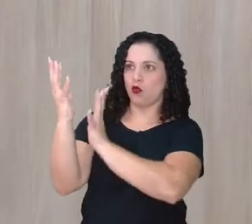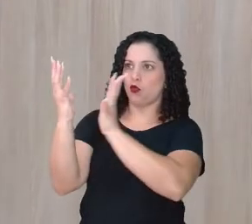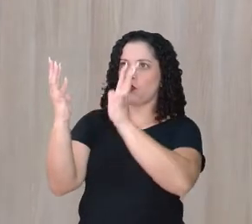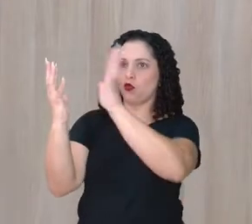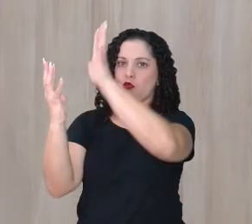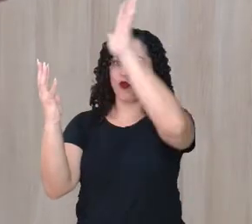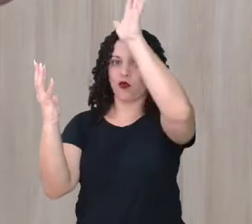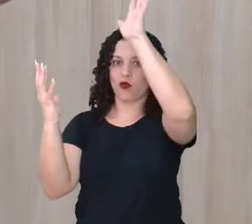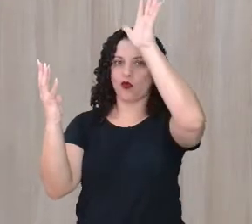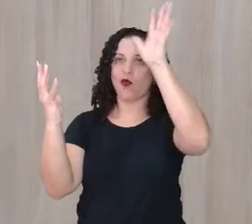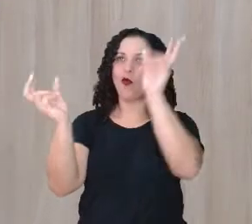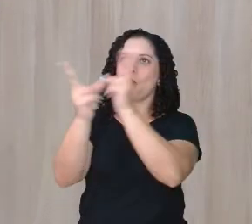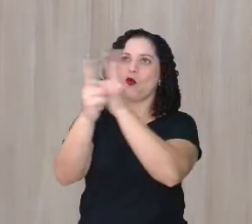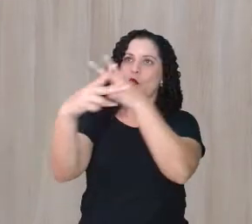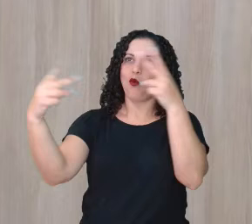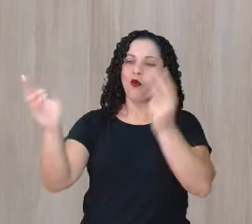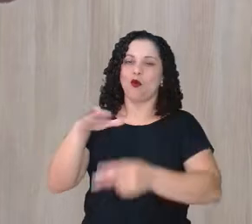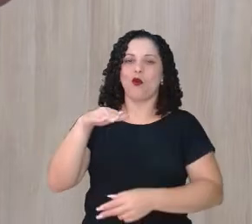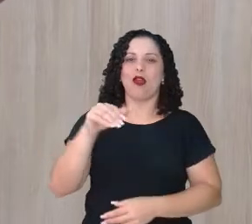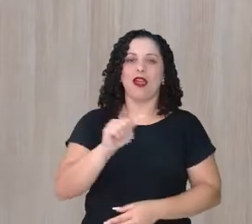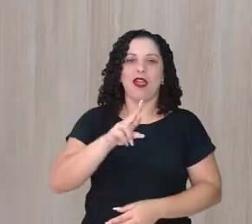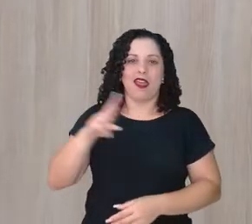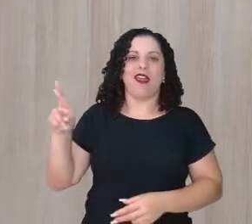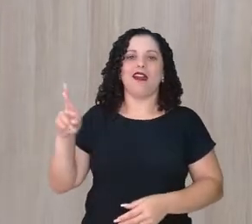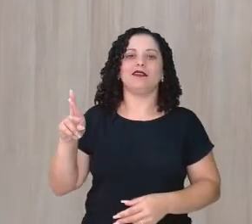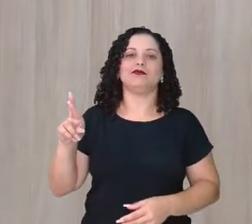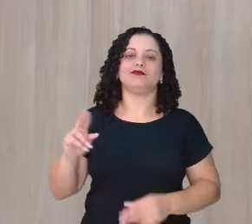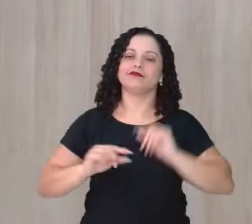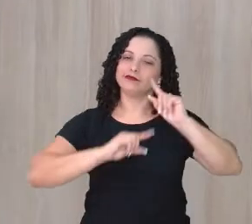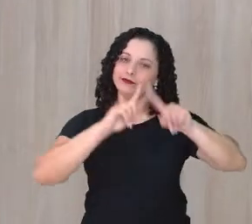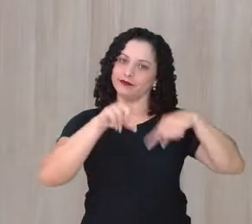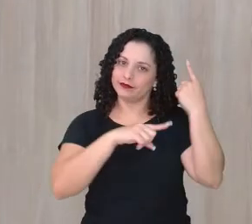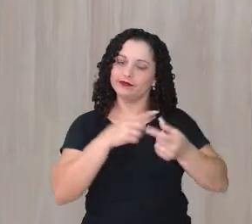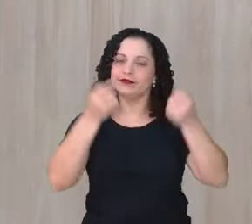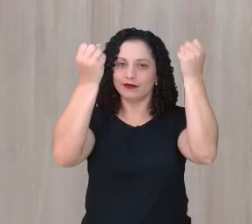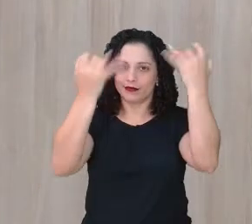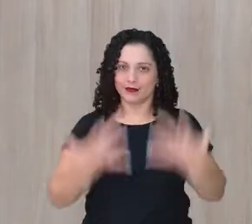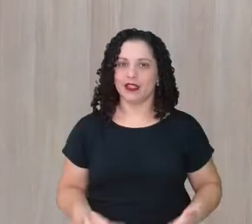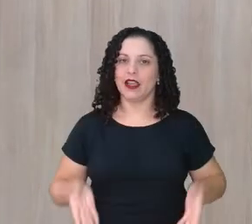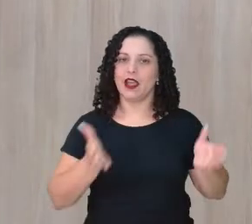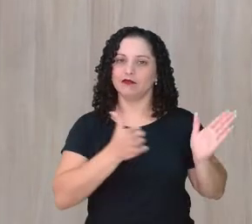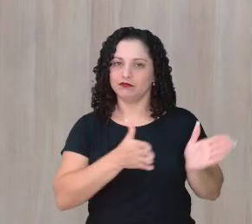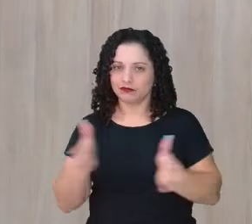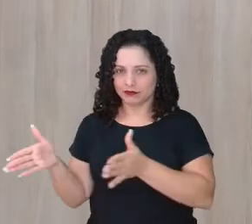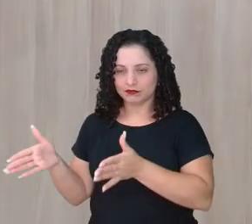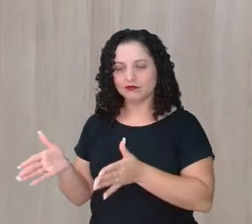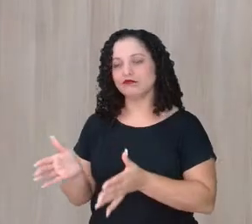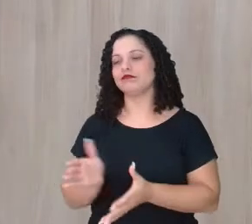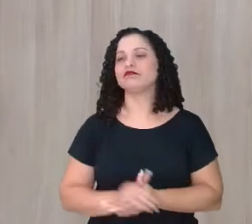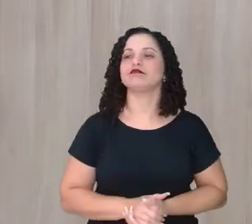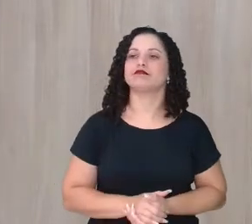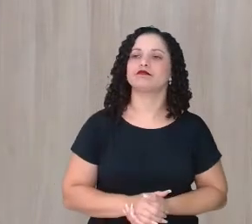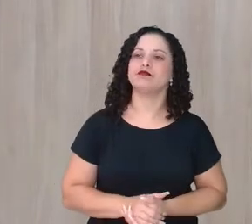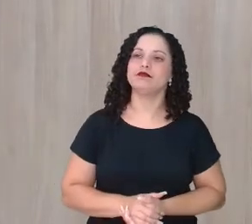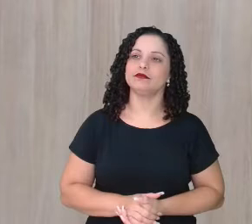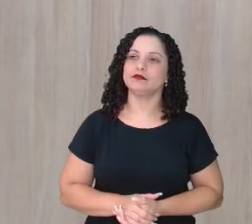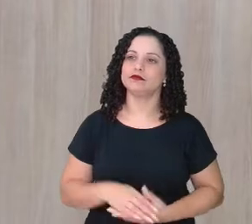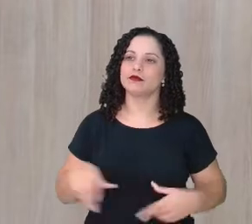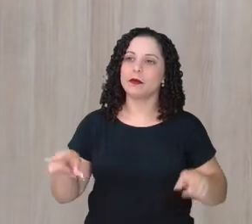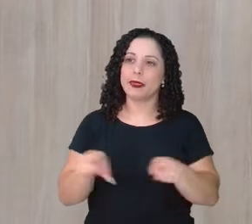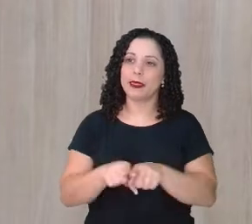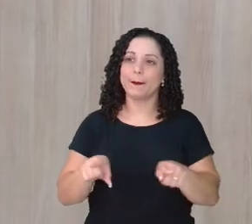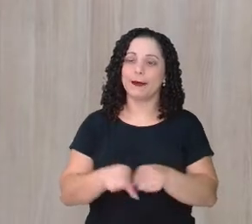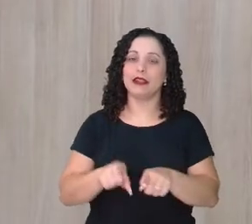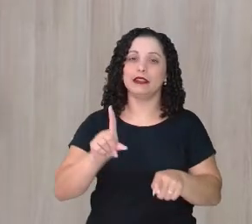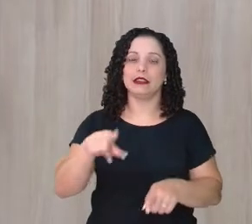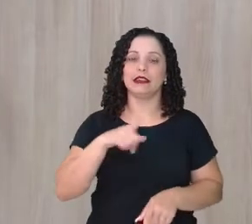para a gente oxigênio. Em um outro momento a gente vai conversar sobre fotossíntese e respiração. Mas o